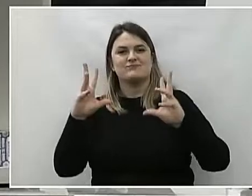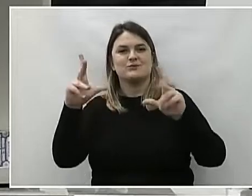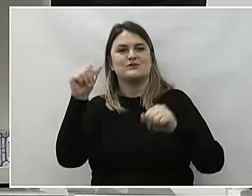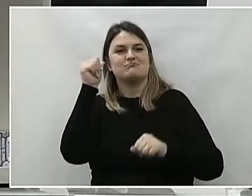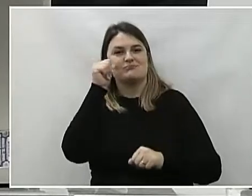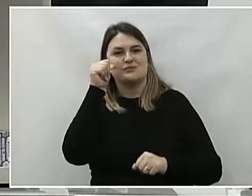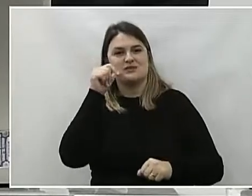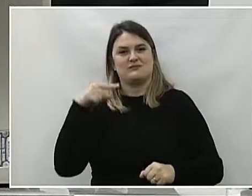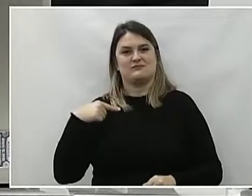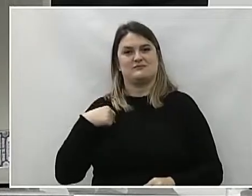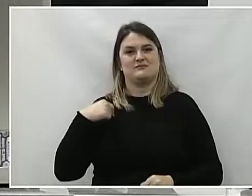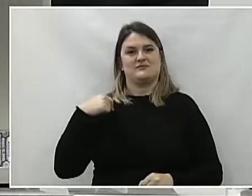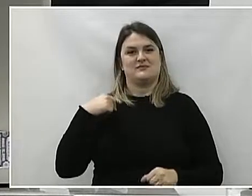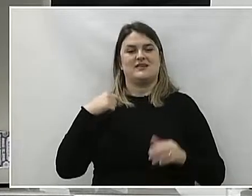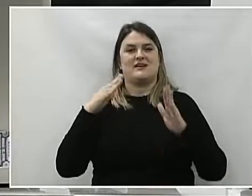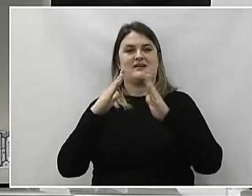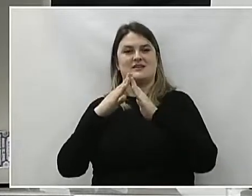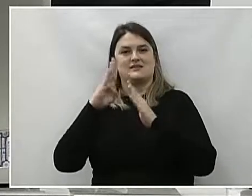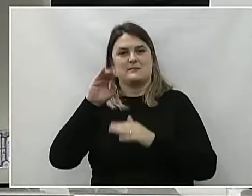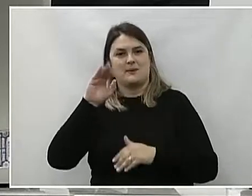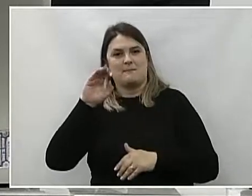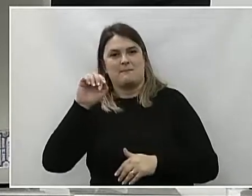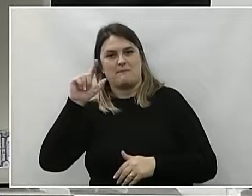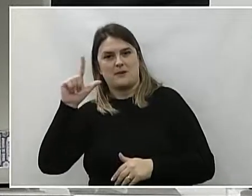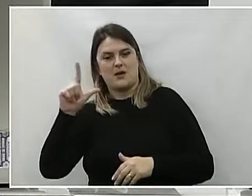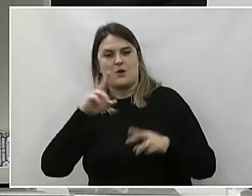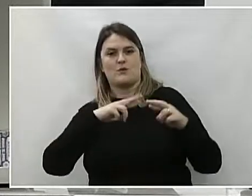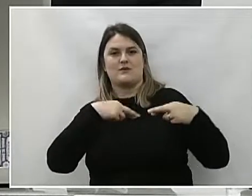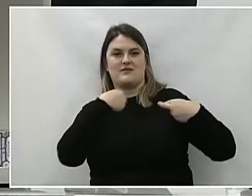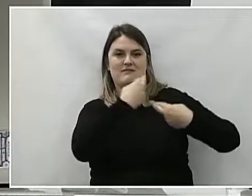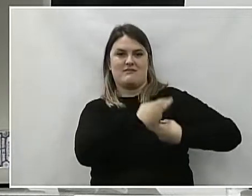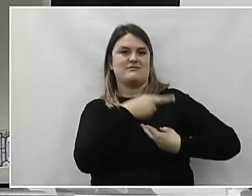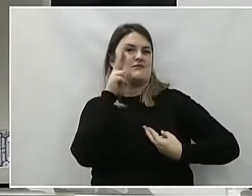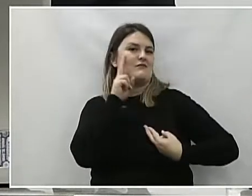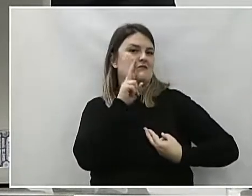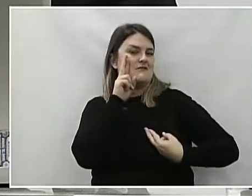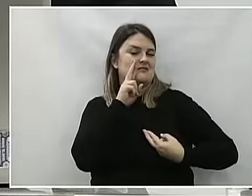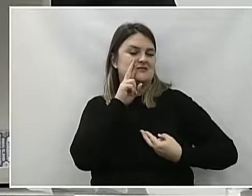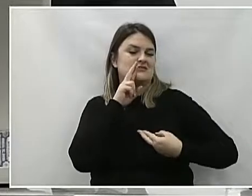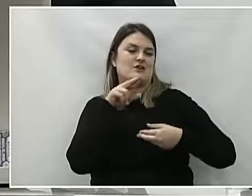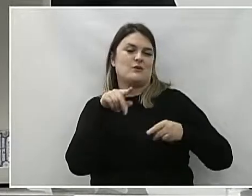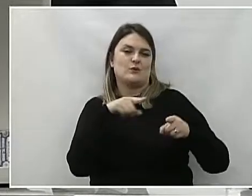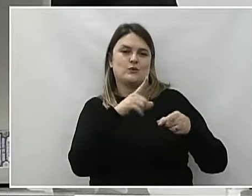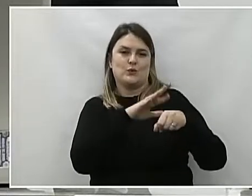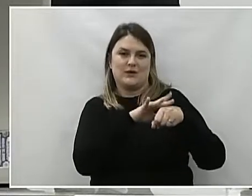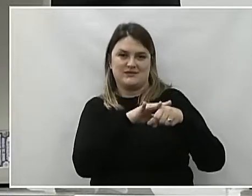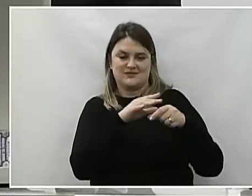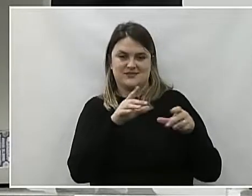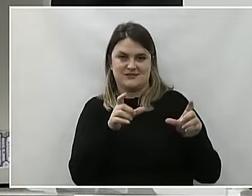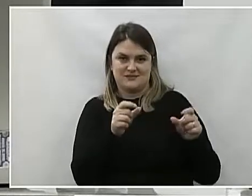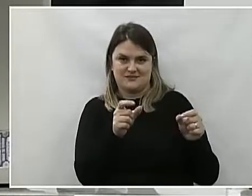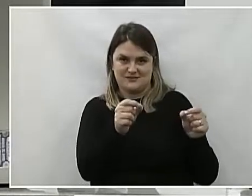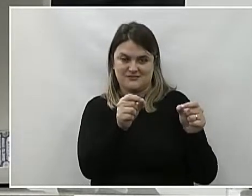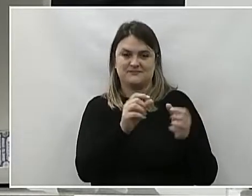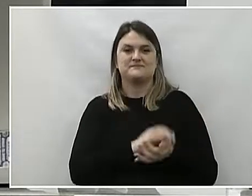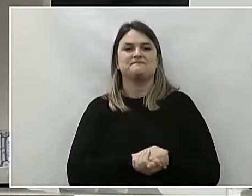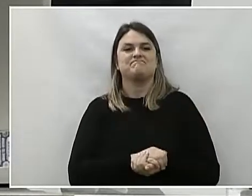todas as voluntárias da casa da Bebel da rede feminina de combate ao câncer